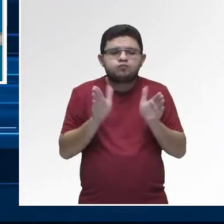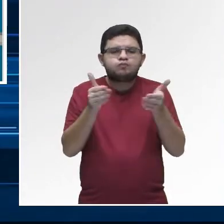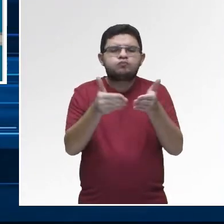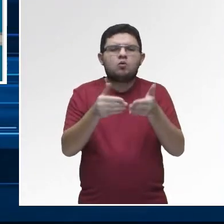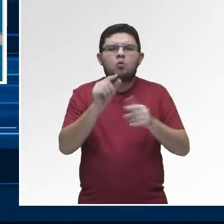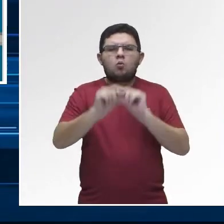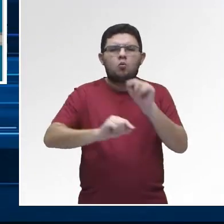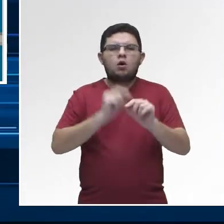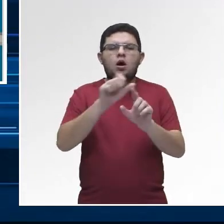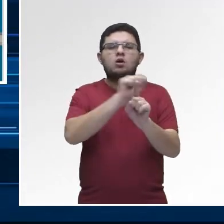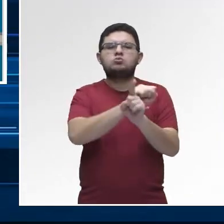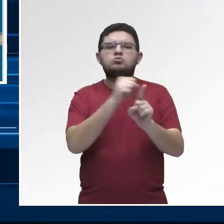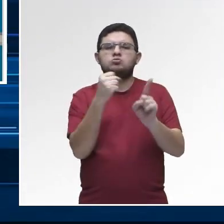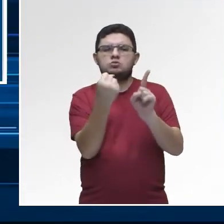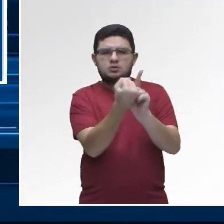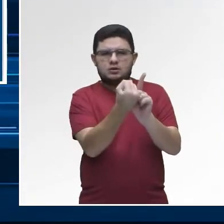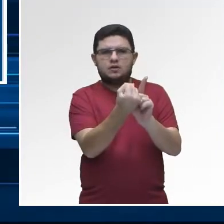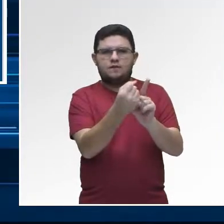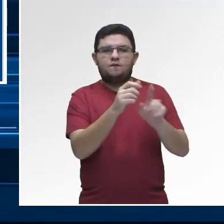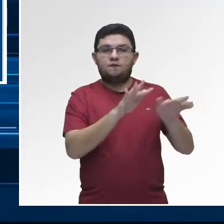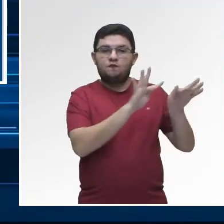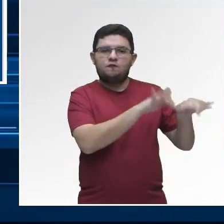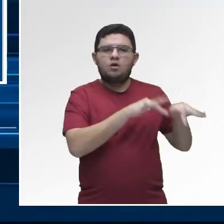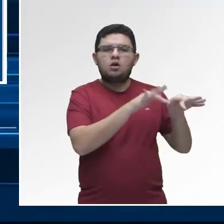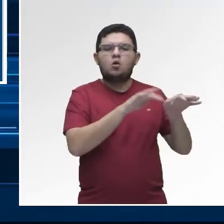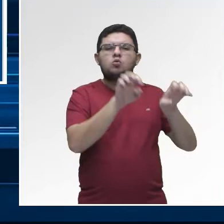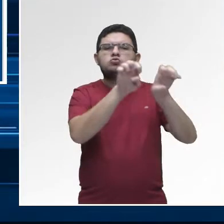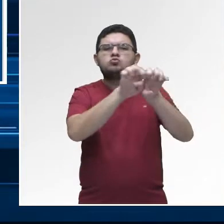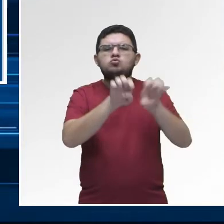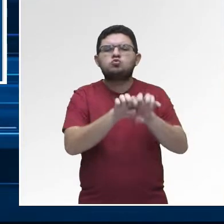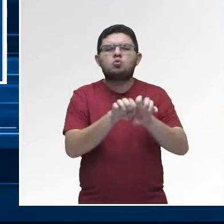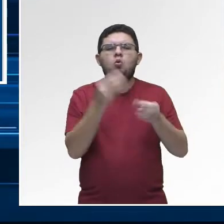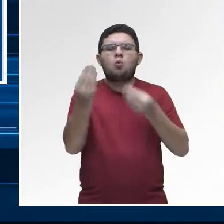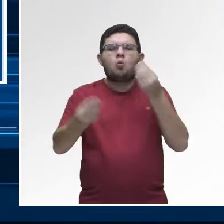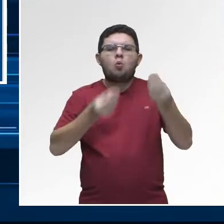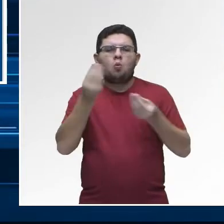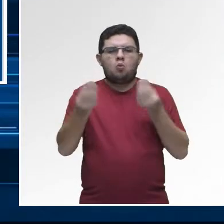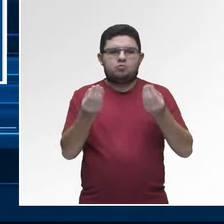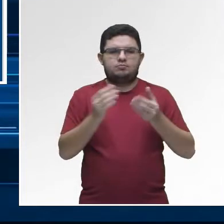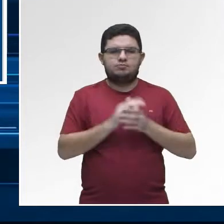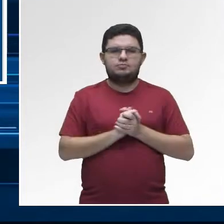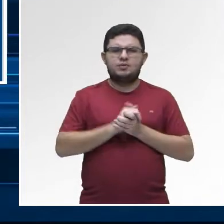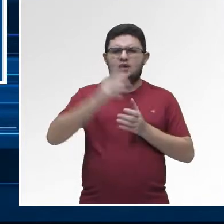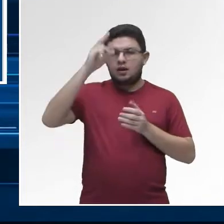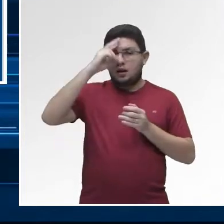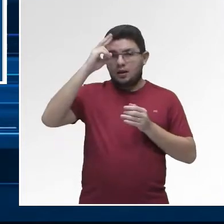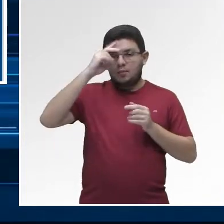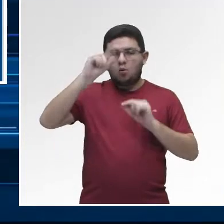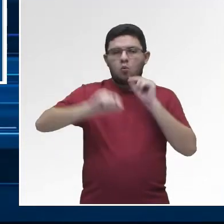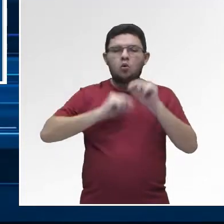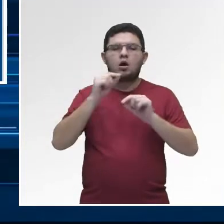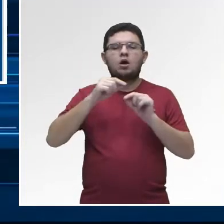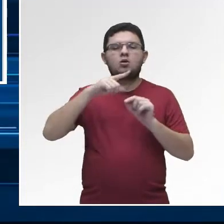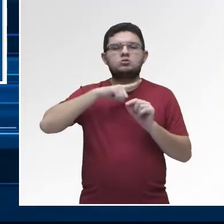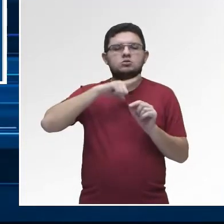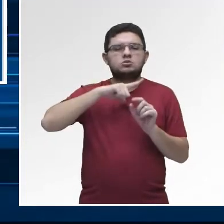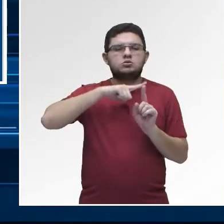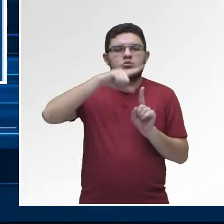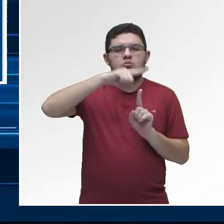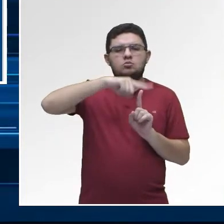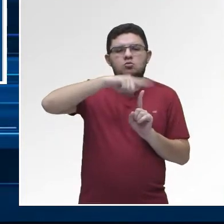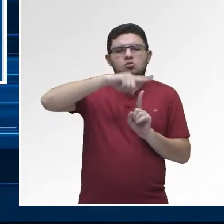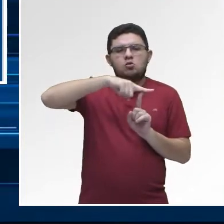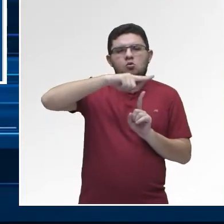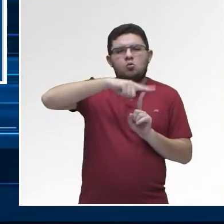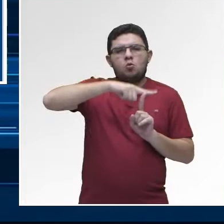estruturada a sociedade feudal. Lembre-se que nós estamos saindo de um modo de produção escravista,